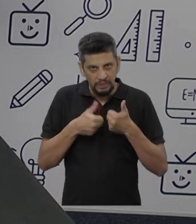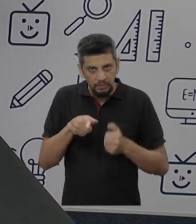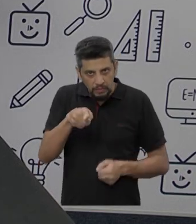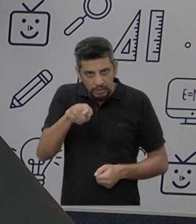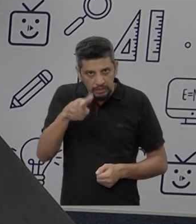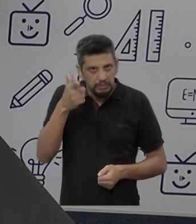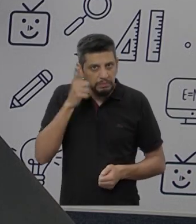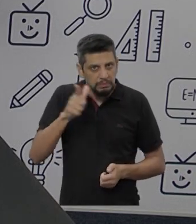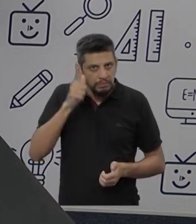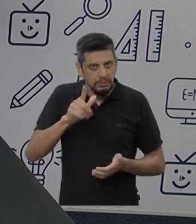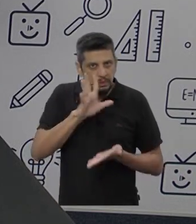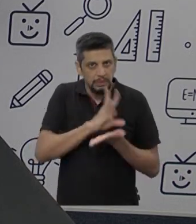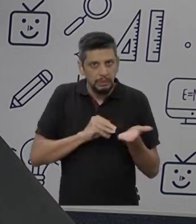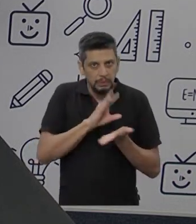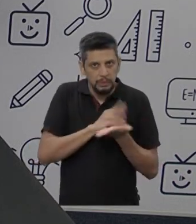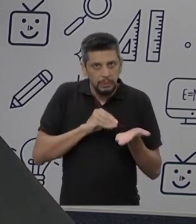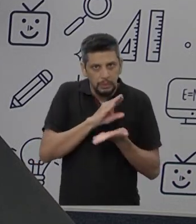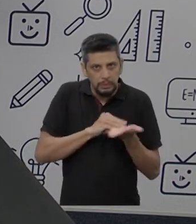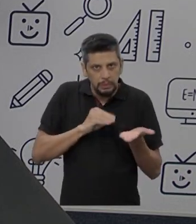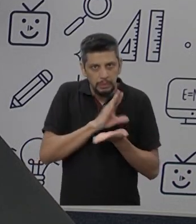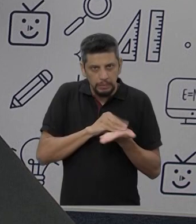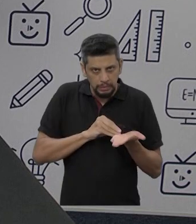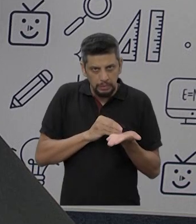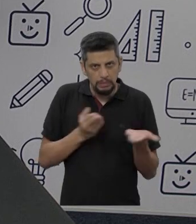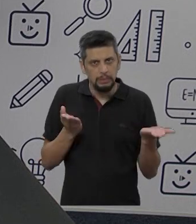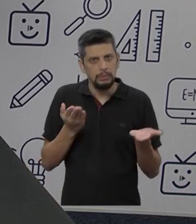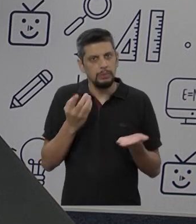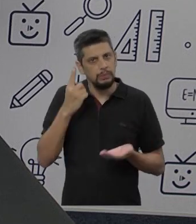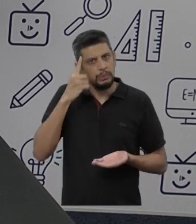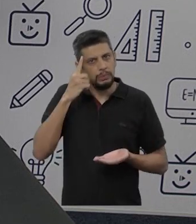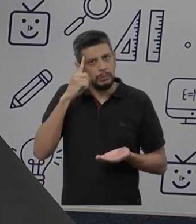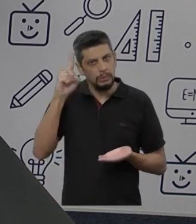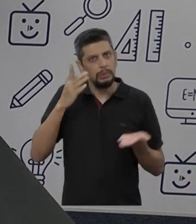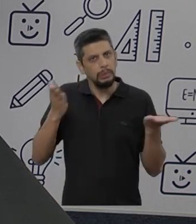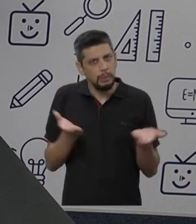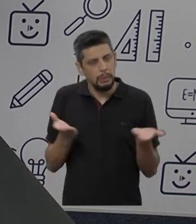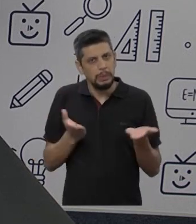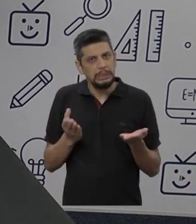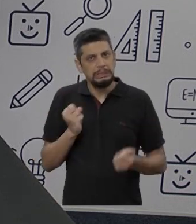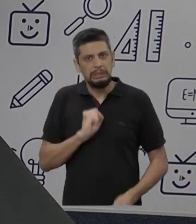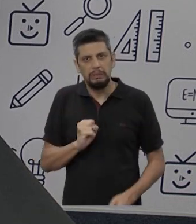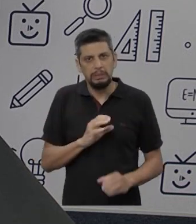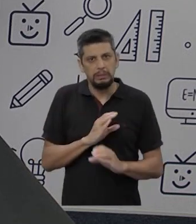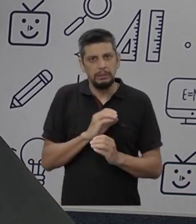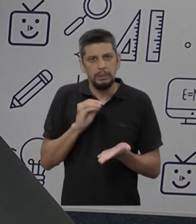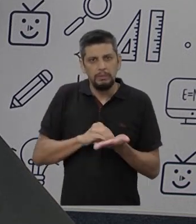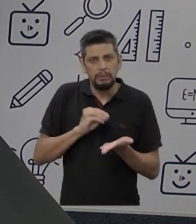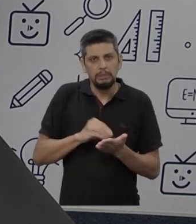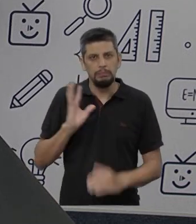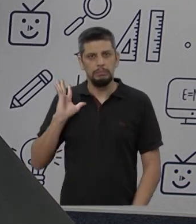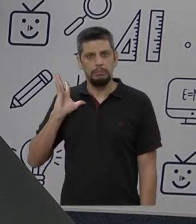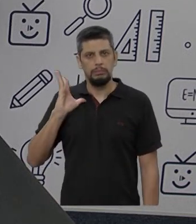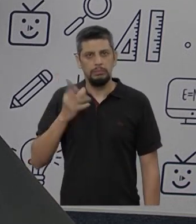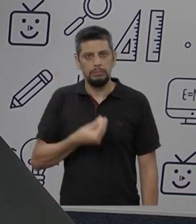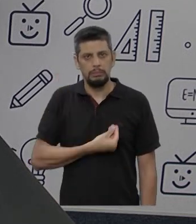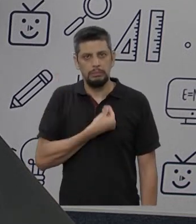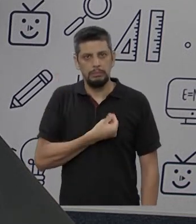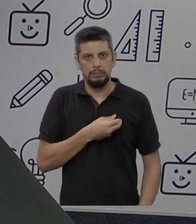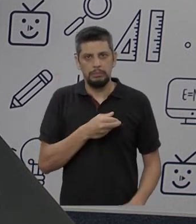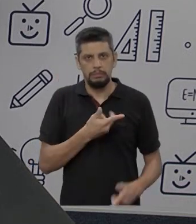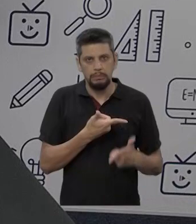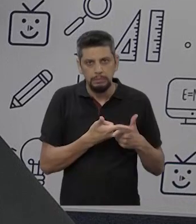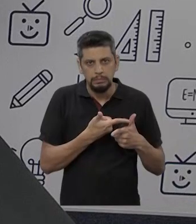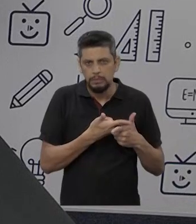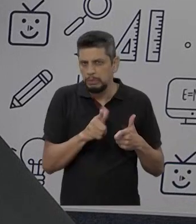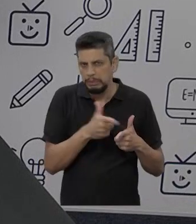Muito bem, você conseguiu copiar o enunciado da atividade de hoje? Que bom! Se você não concluiu a biografia, não